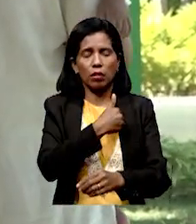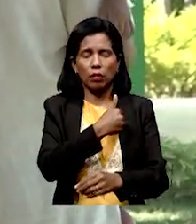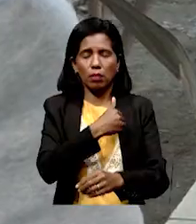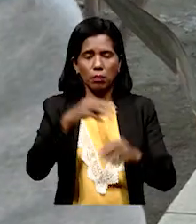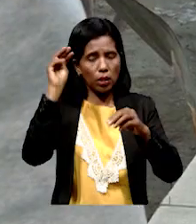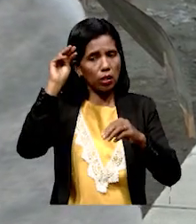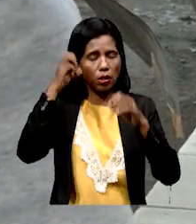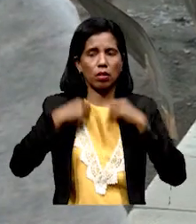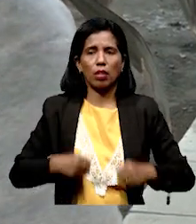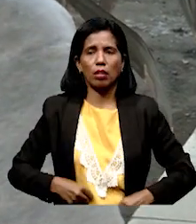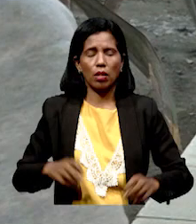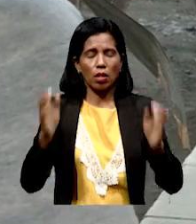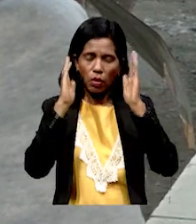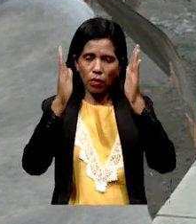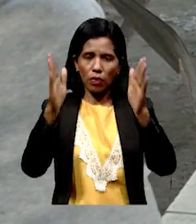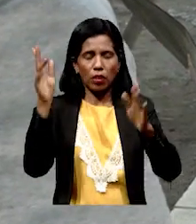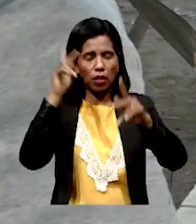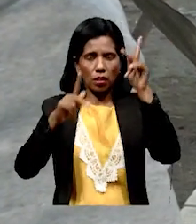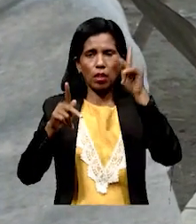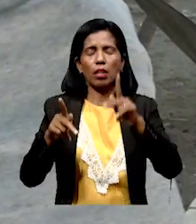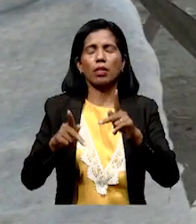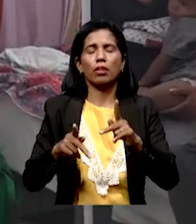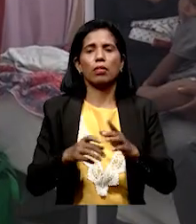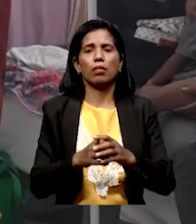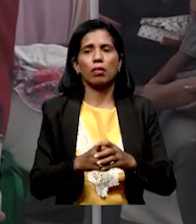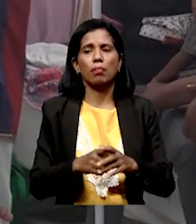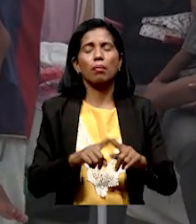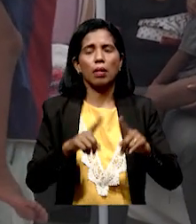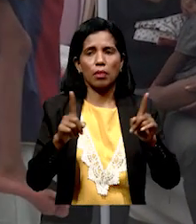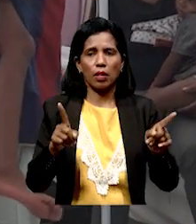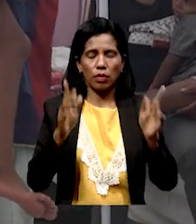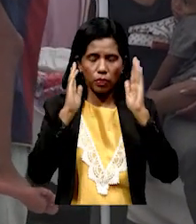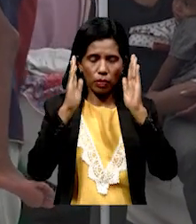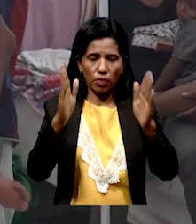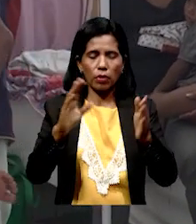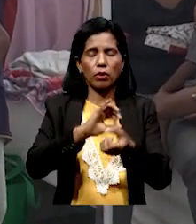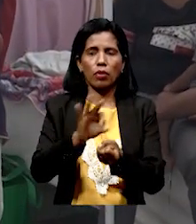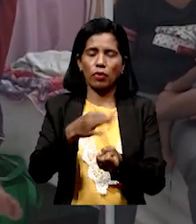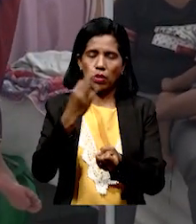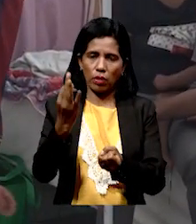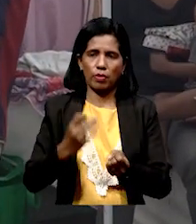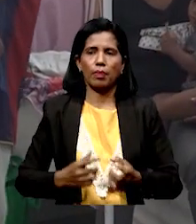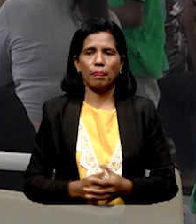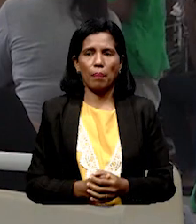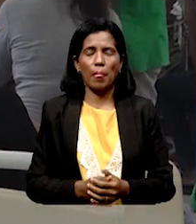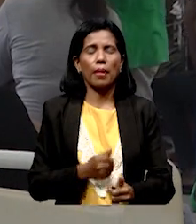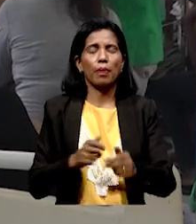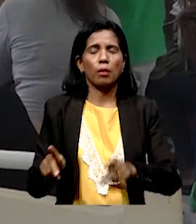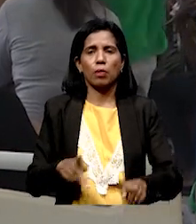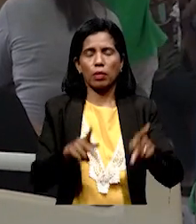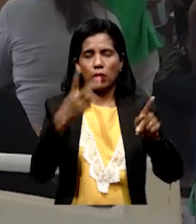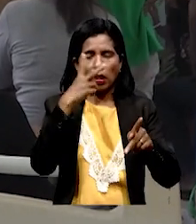Saúde, latau prioridade bakasu dengue, mai betau liu prioridade basurto COVID-19. Tuir público